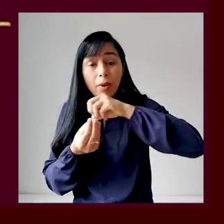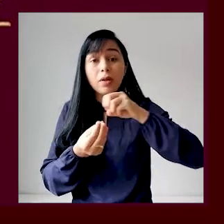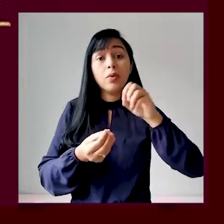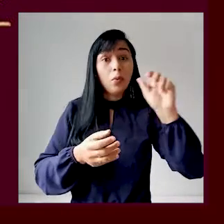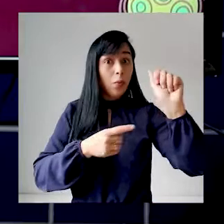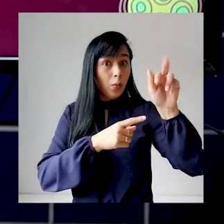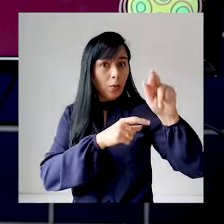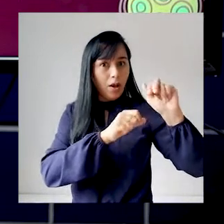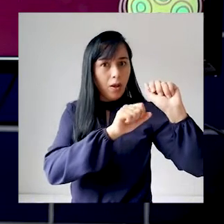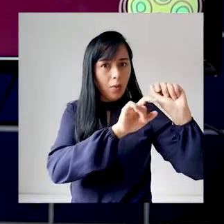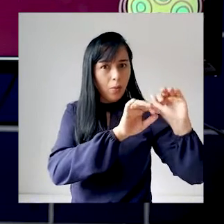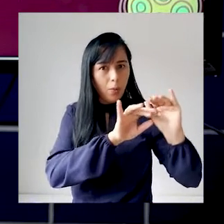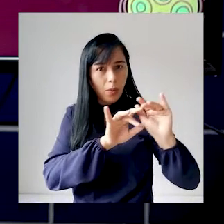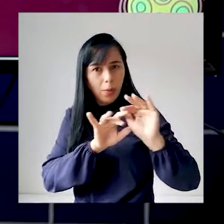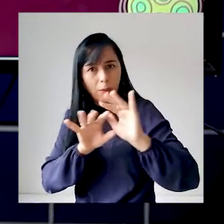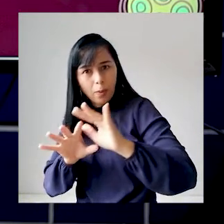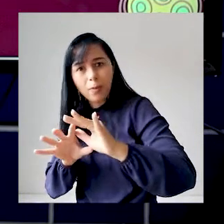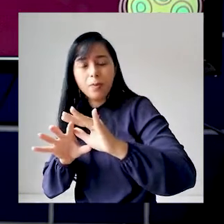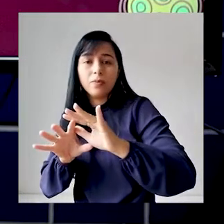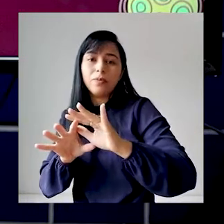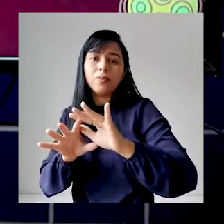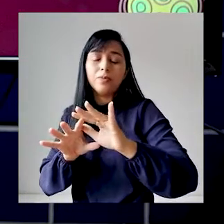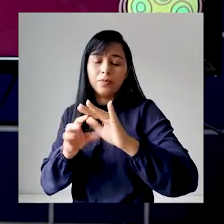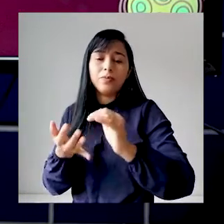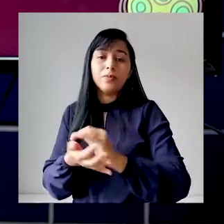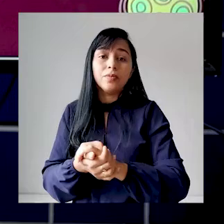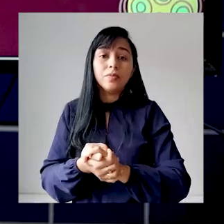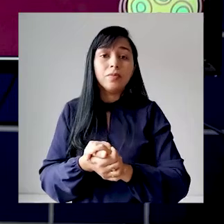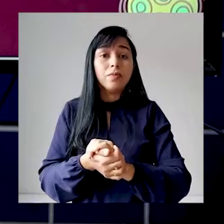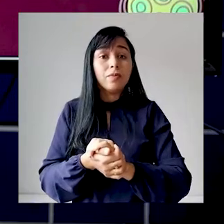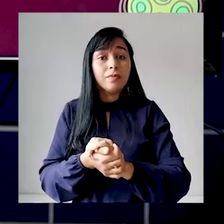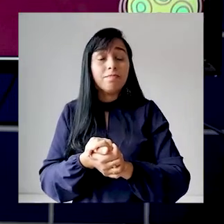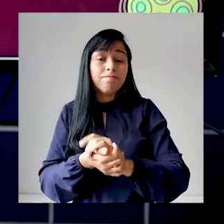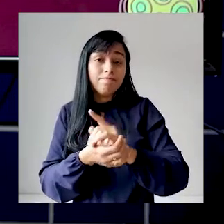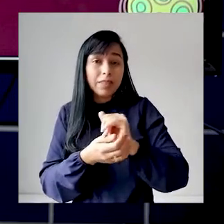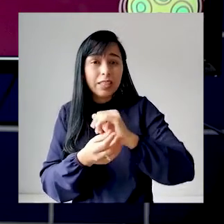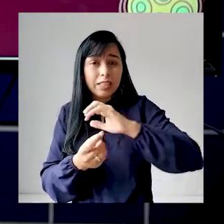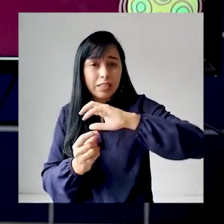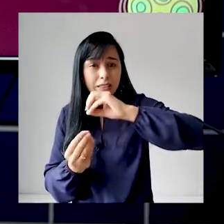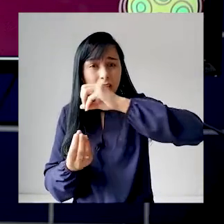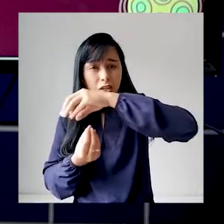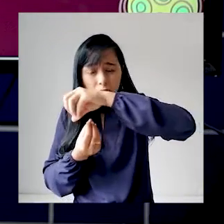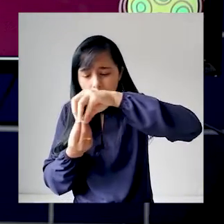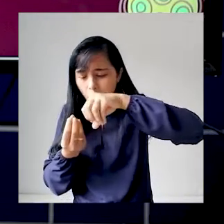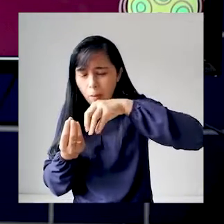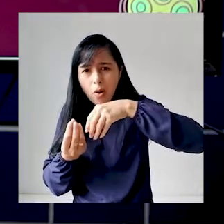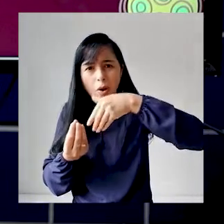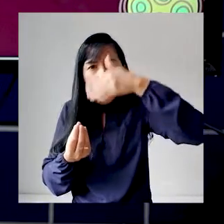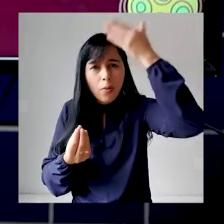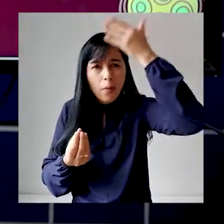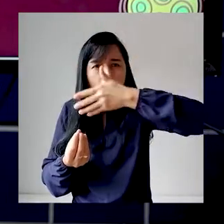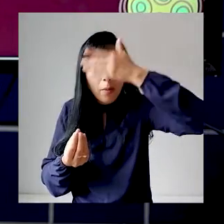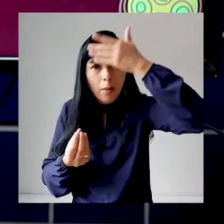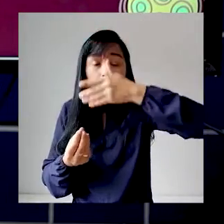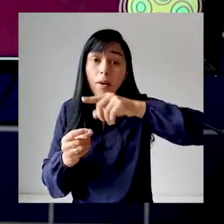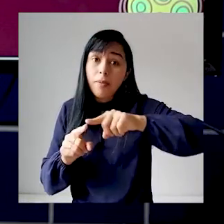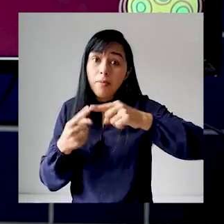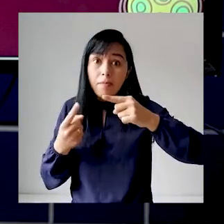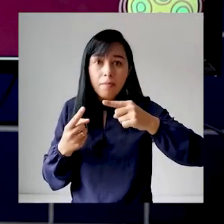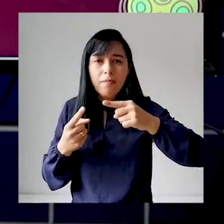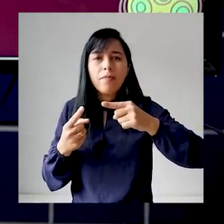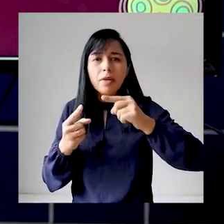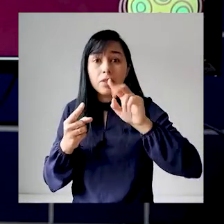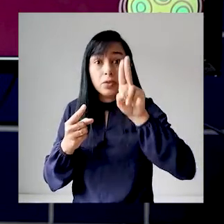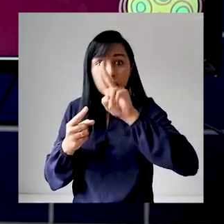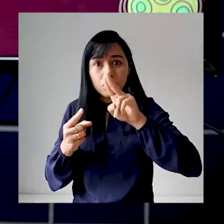Como assim? Os esporos dos fungos são resistentes e microscópicos. Nós não conseguimos